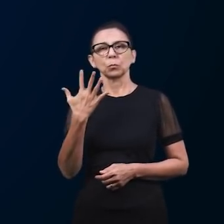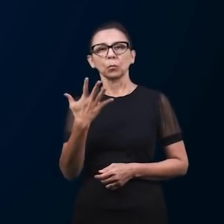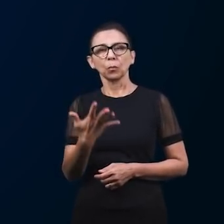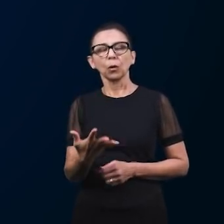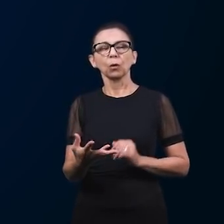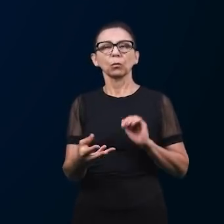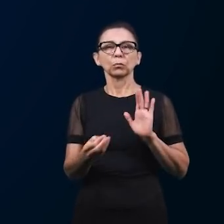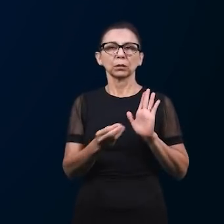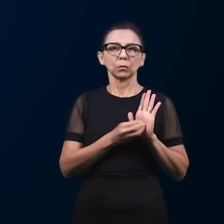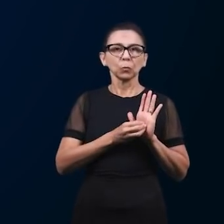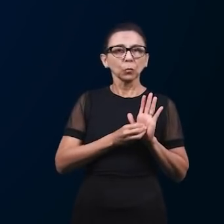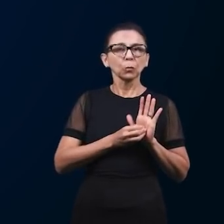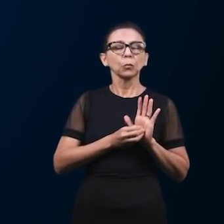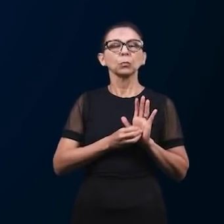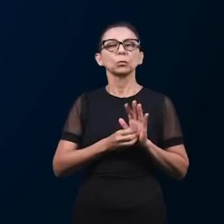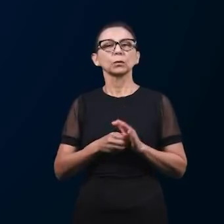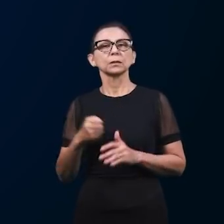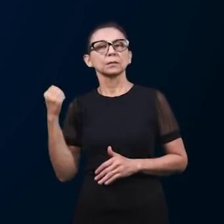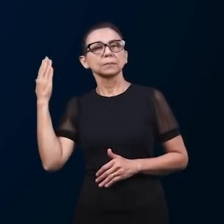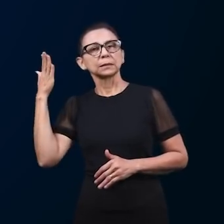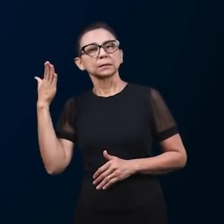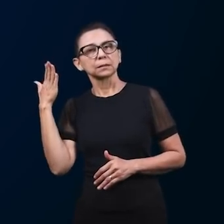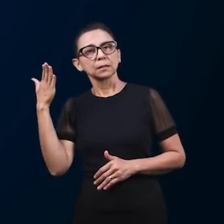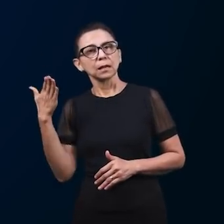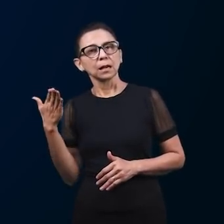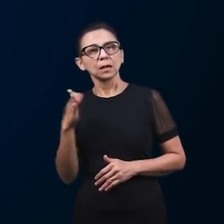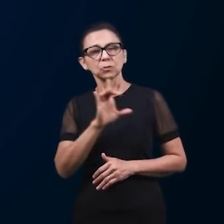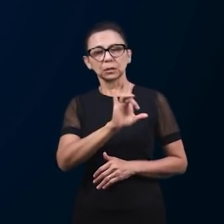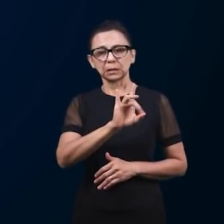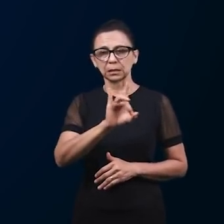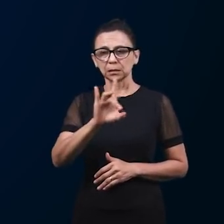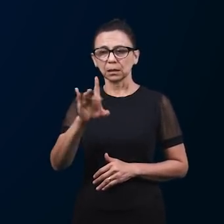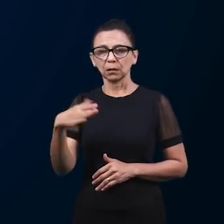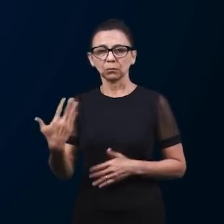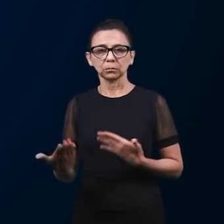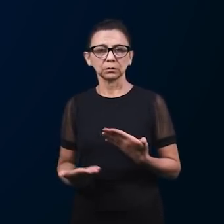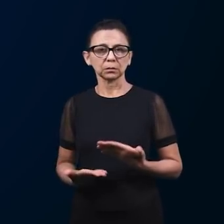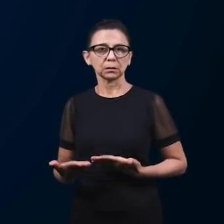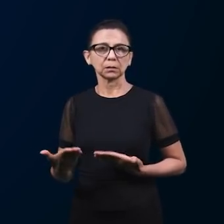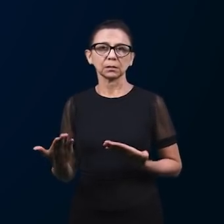da palavra. Os irmãos que participam, cada um